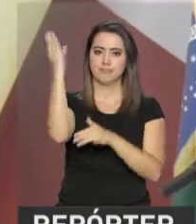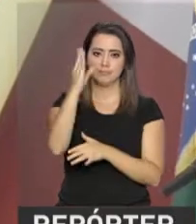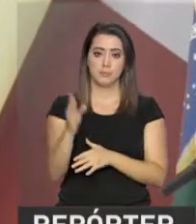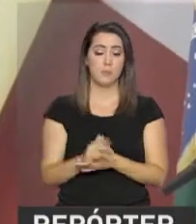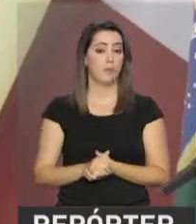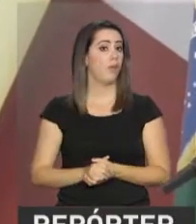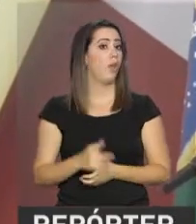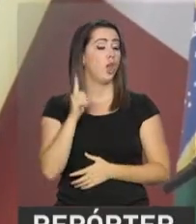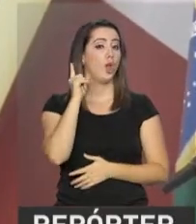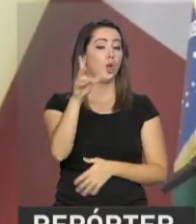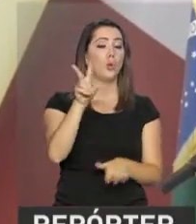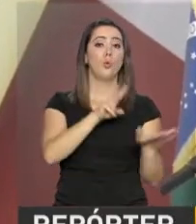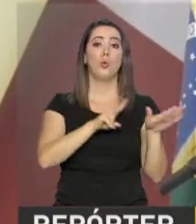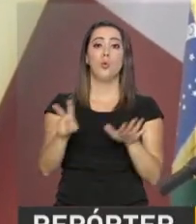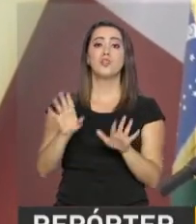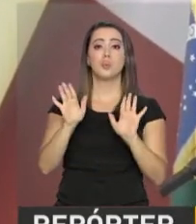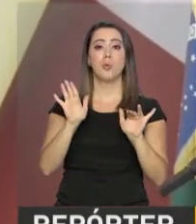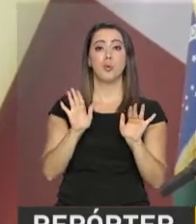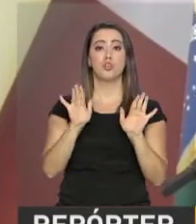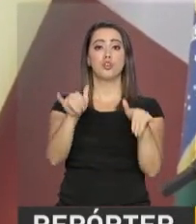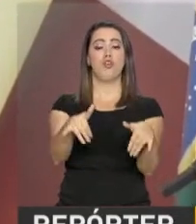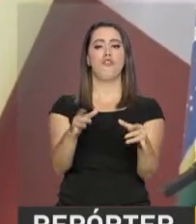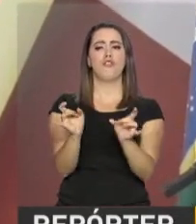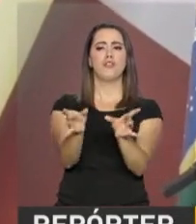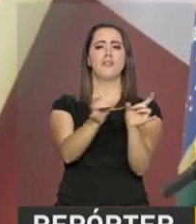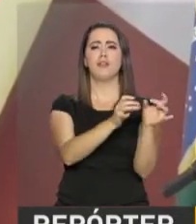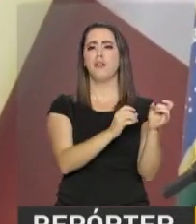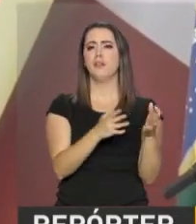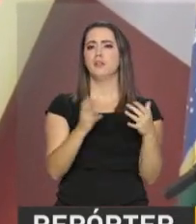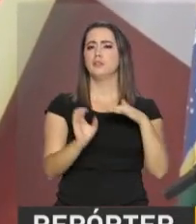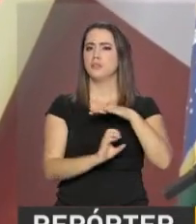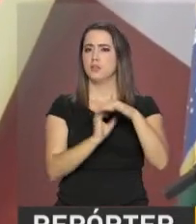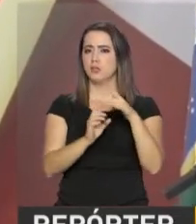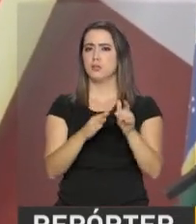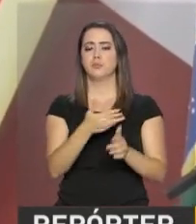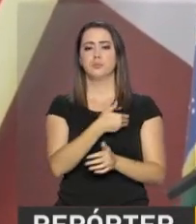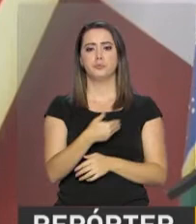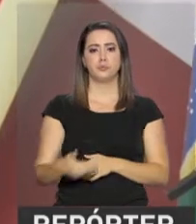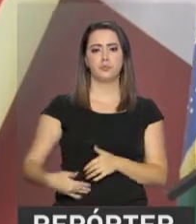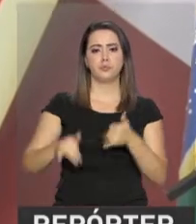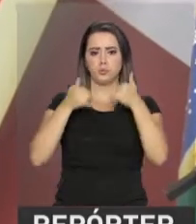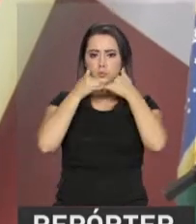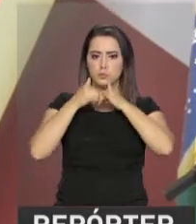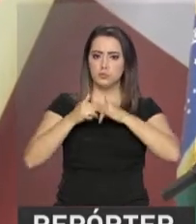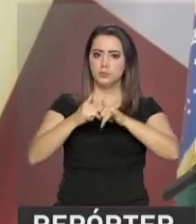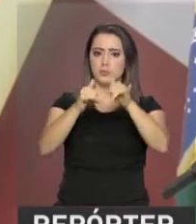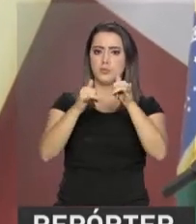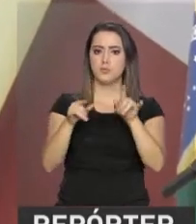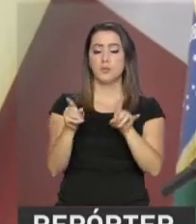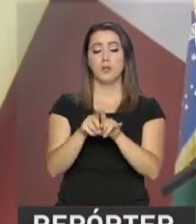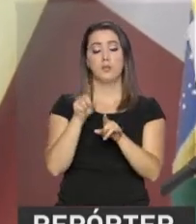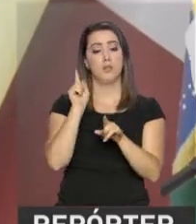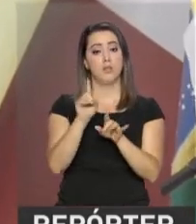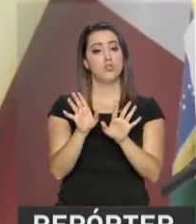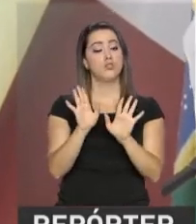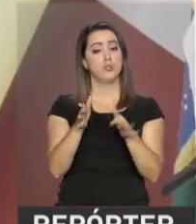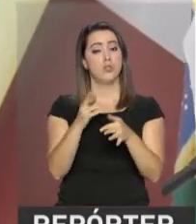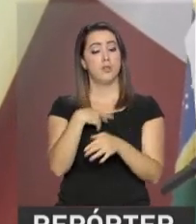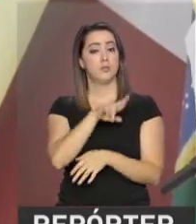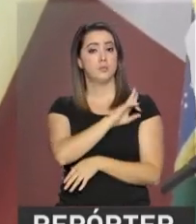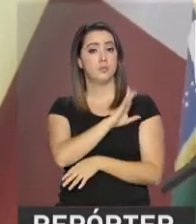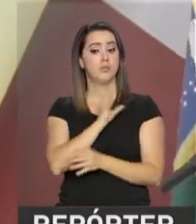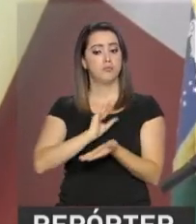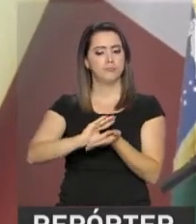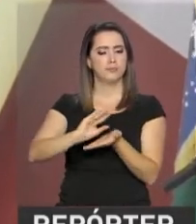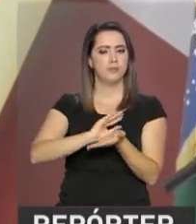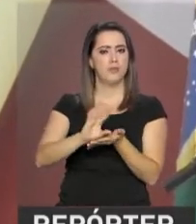semana os últimos leilões realizados pelo ministério de minas e energia da área de transmissão e de geração serão responsáveis por